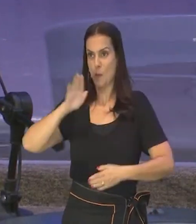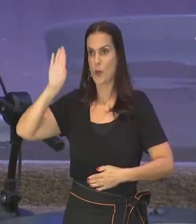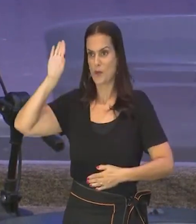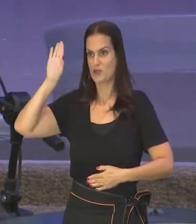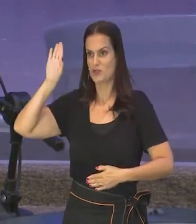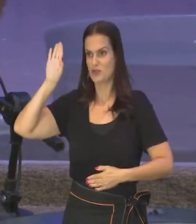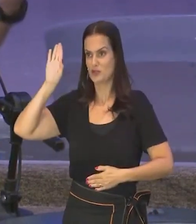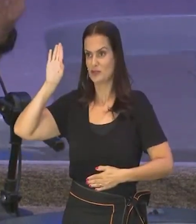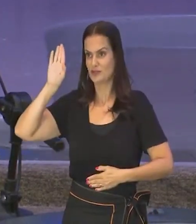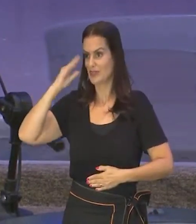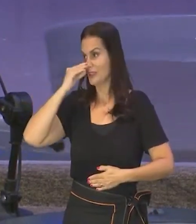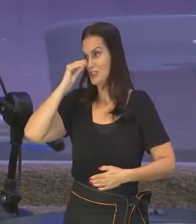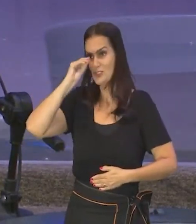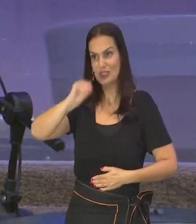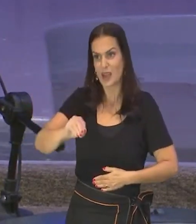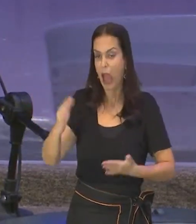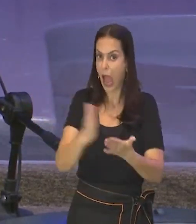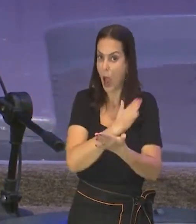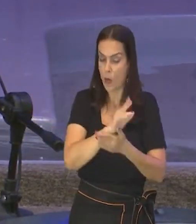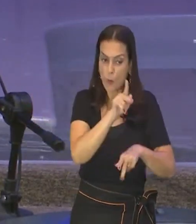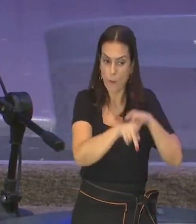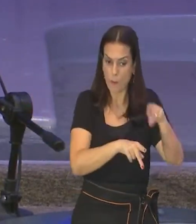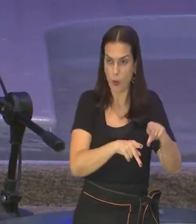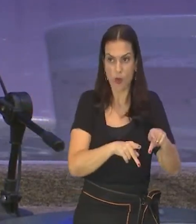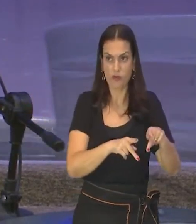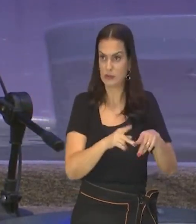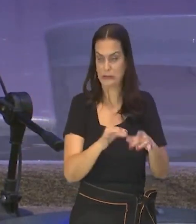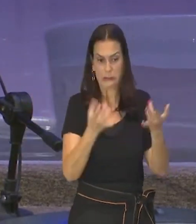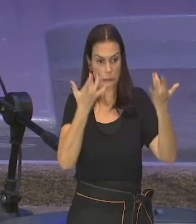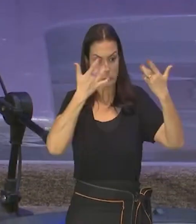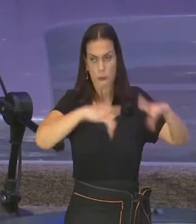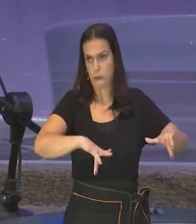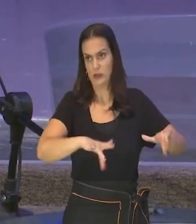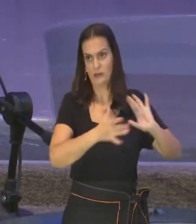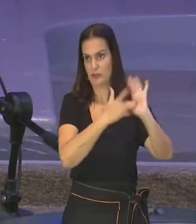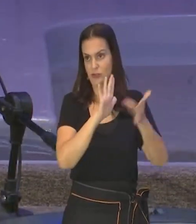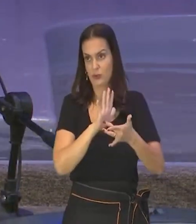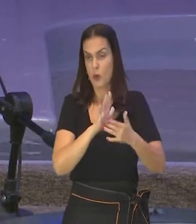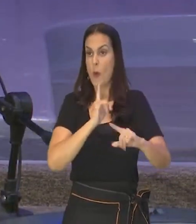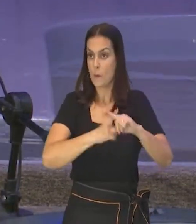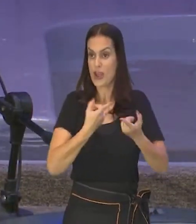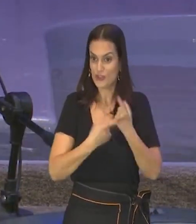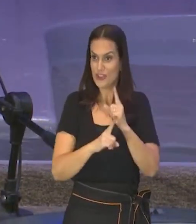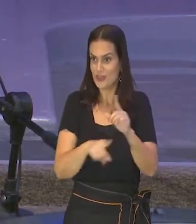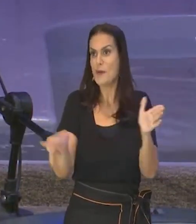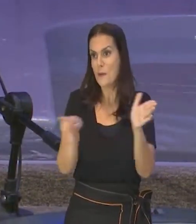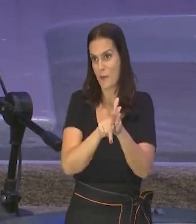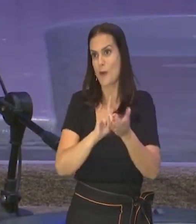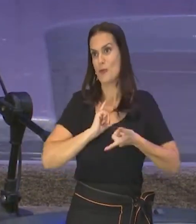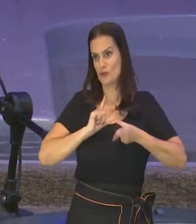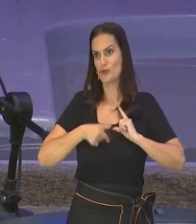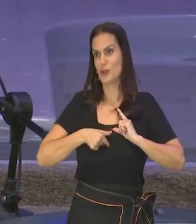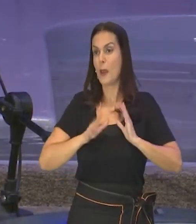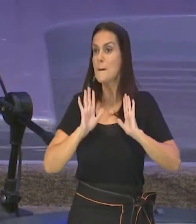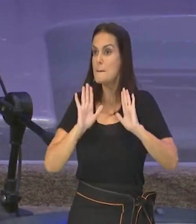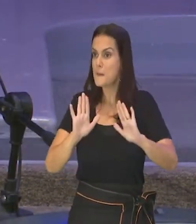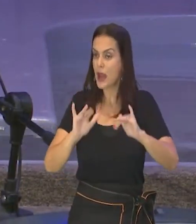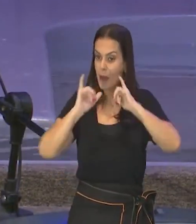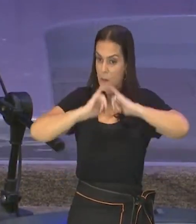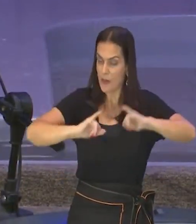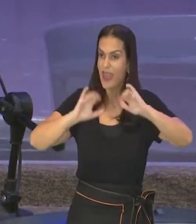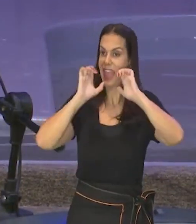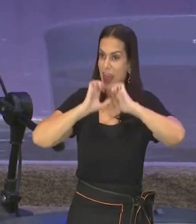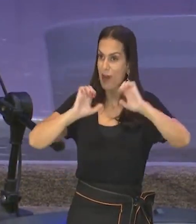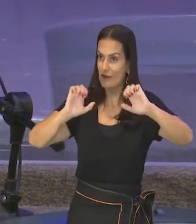rejeitam os Messias, alguns judeus naturalmente, nem todos, porque os próprios discípulos são judeus. Mas a mensagem do